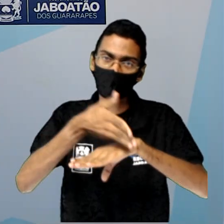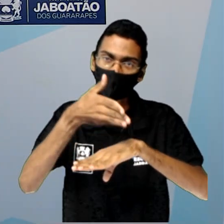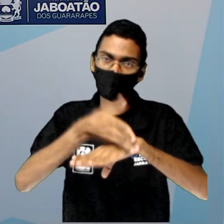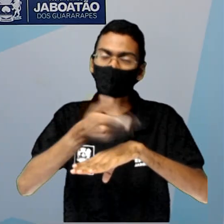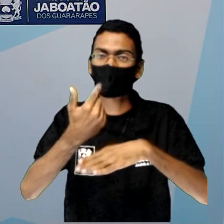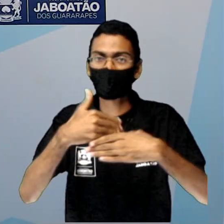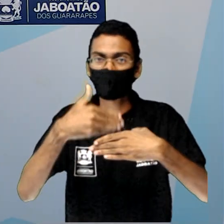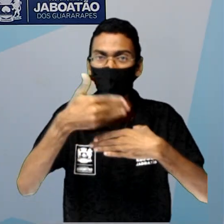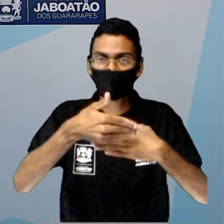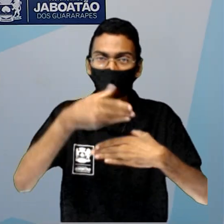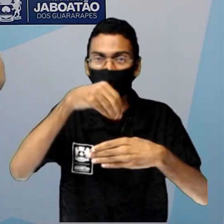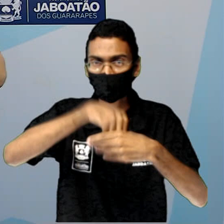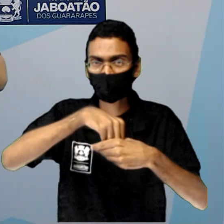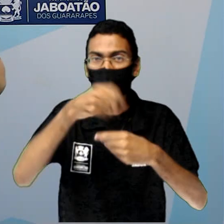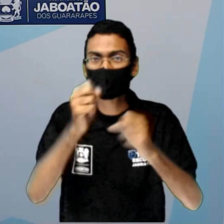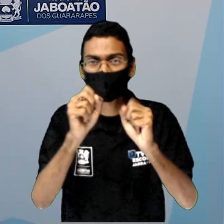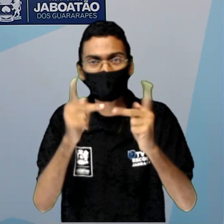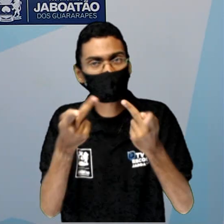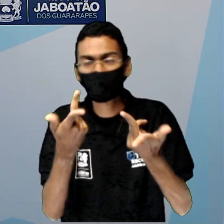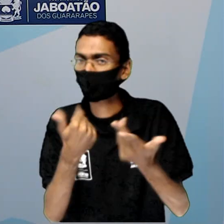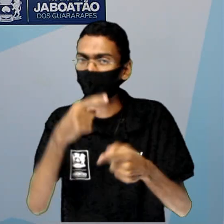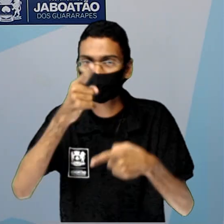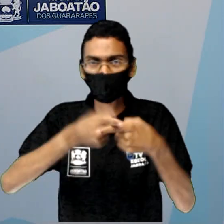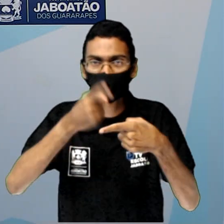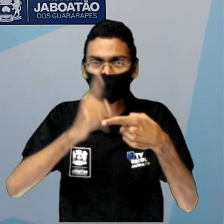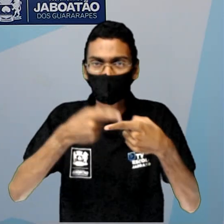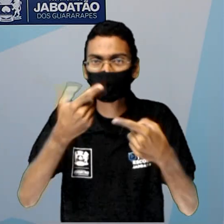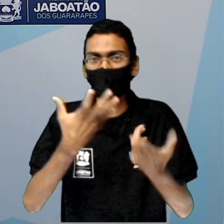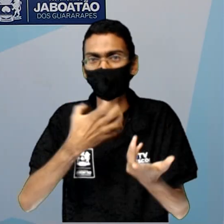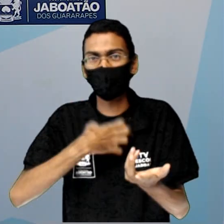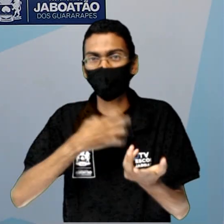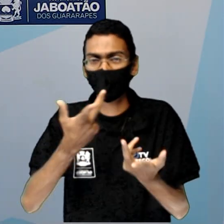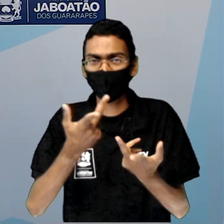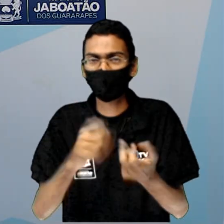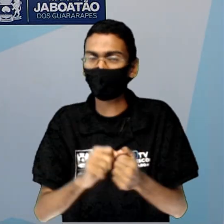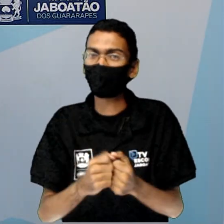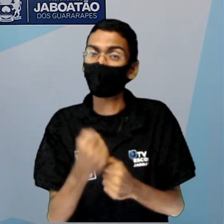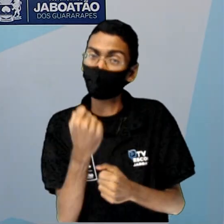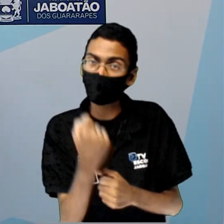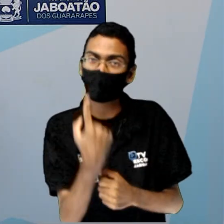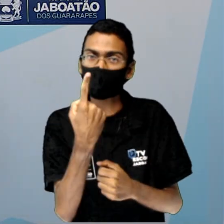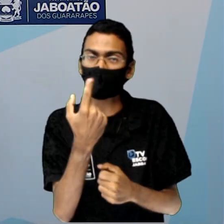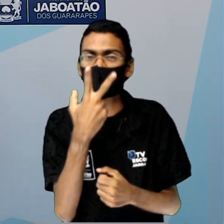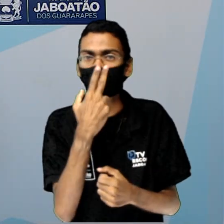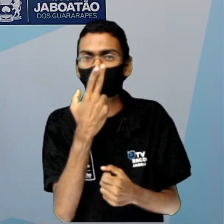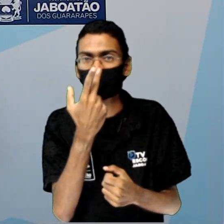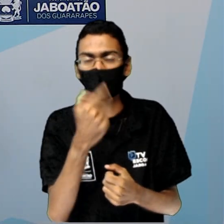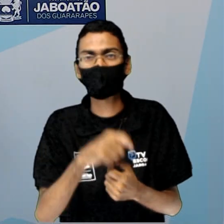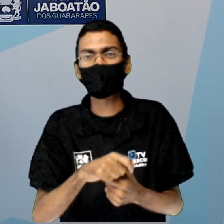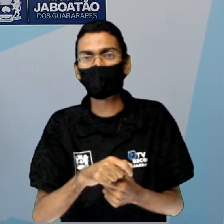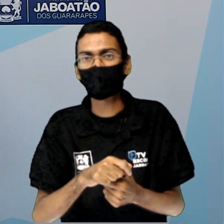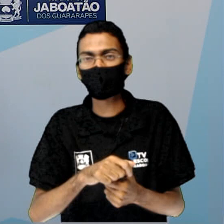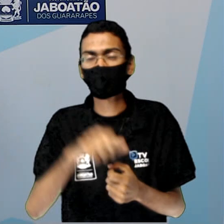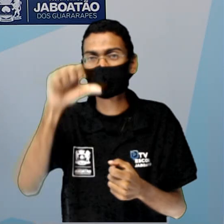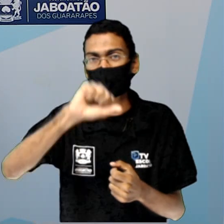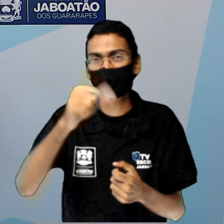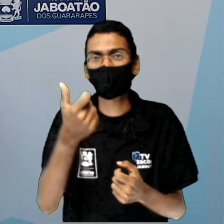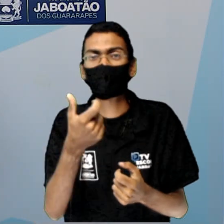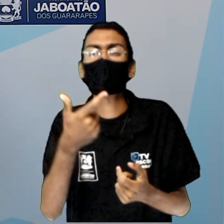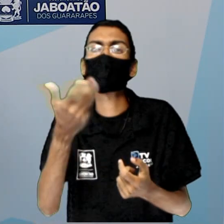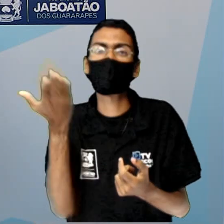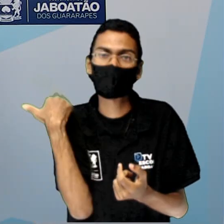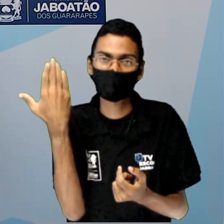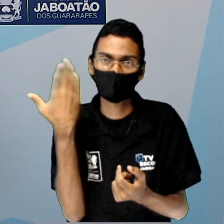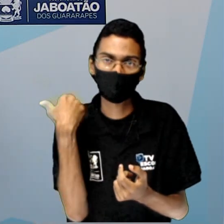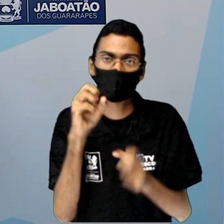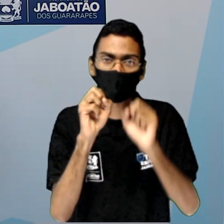fala? Não é. Por quê? Não faz sentido. A gente chega e acha estranho. Então, a mesma coisa com a negação no passado. Quando